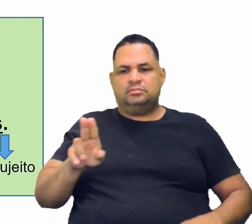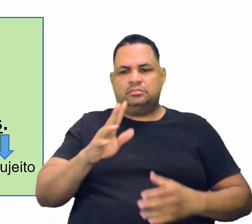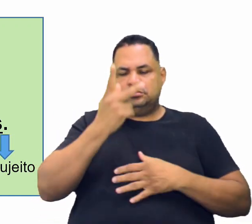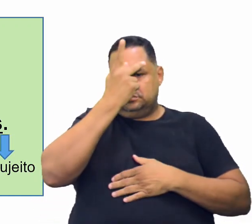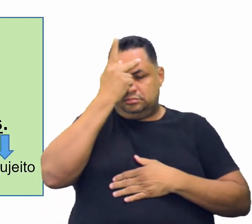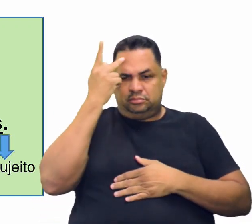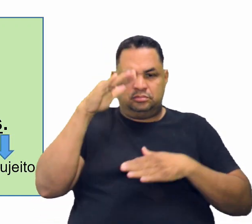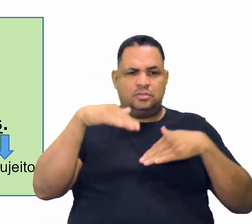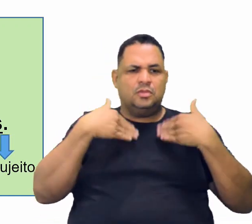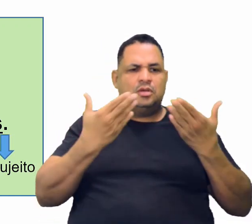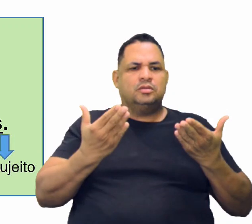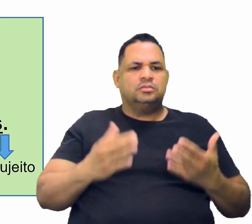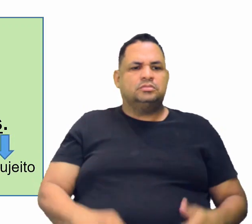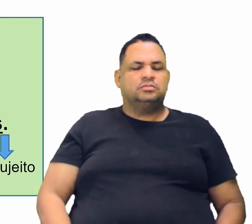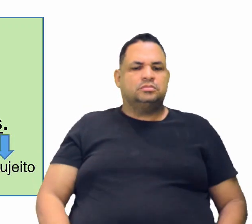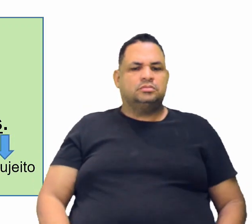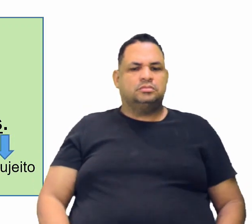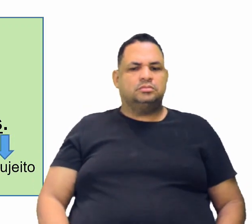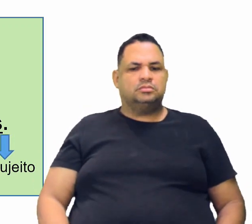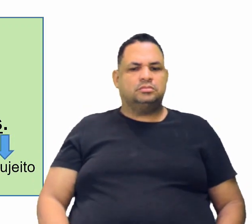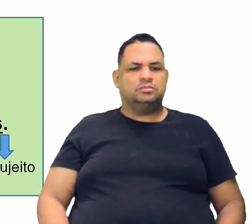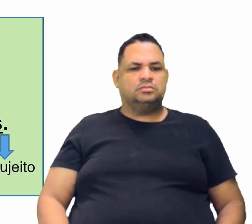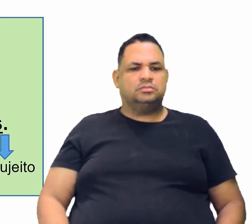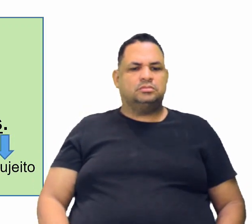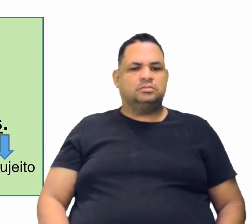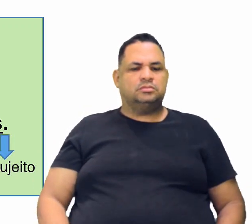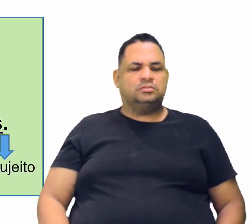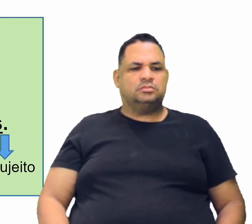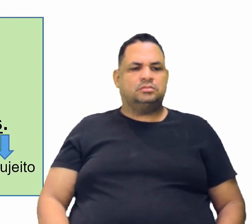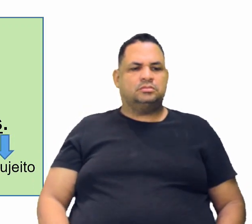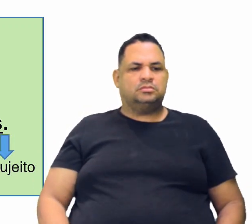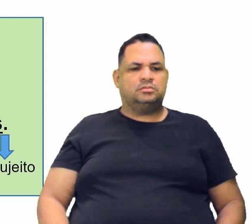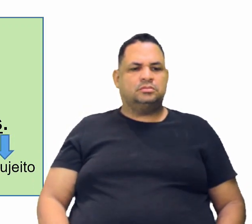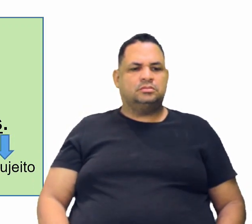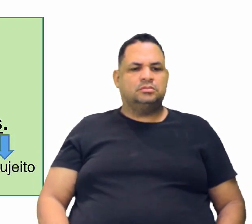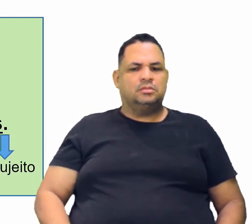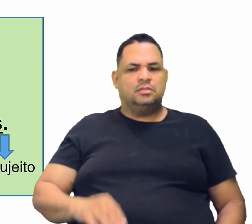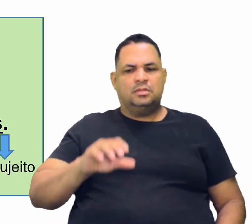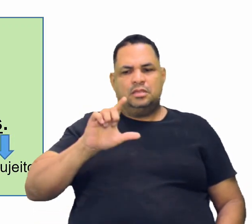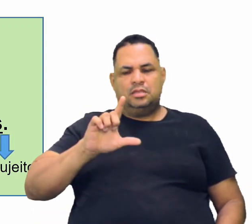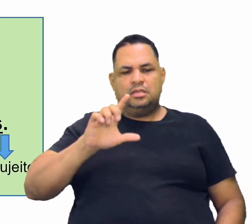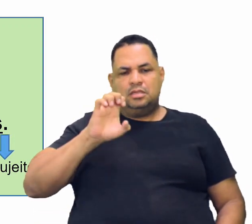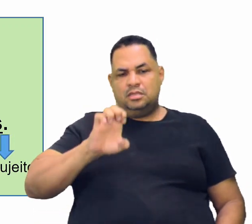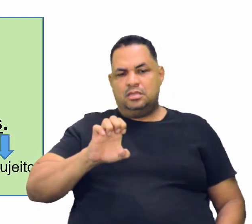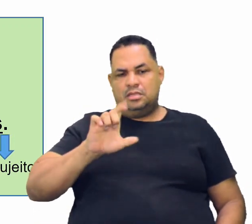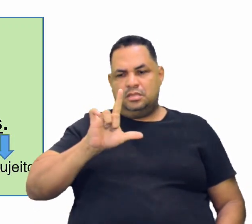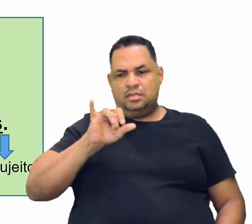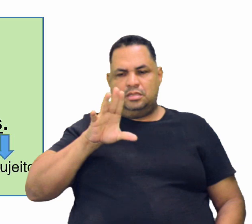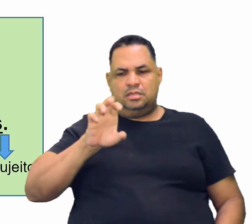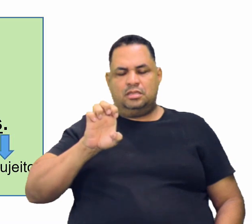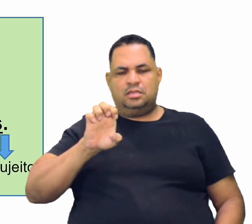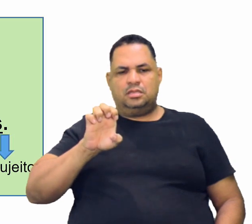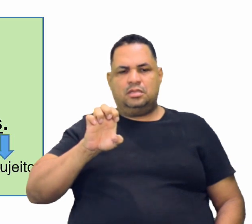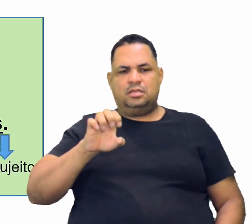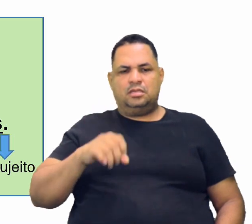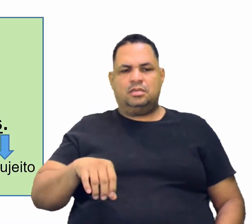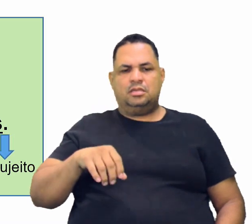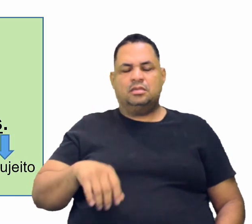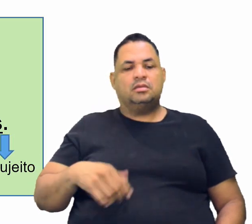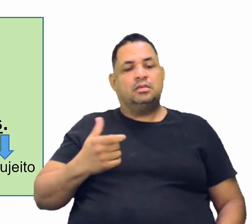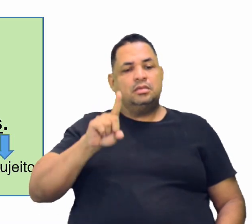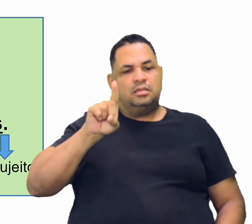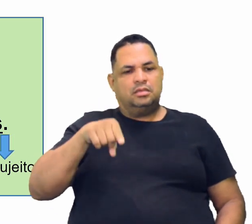pessoal, qual é a pessoa aqui que dá para encaixar aqui? Ele é a terceira pessoa. João é um só, então ele